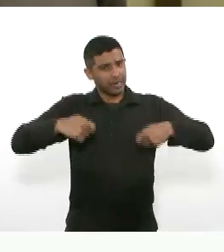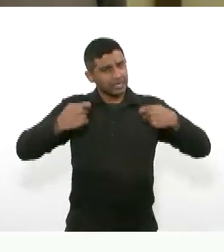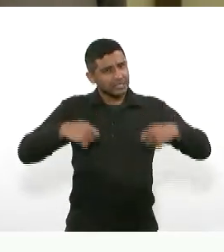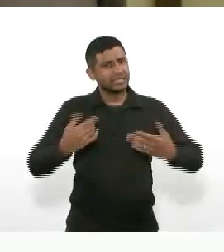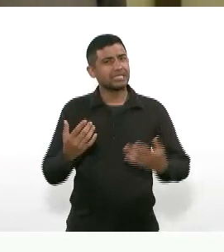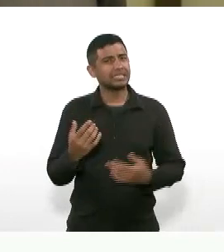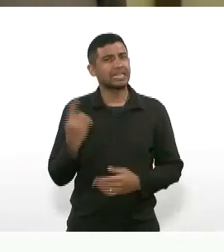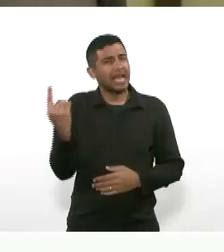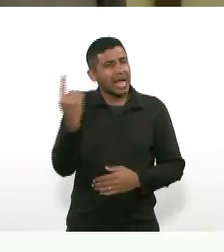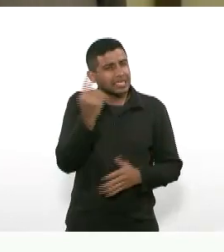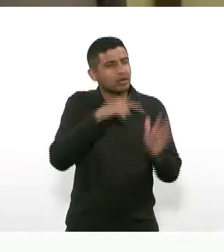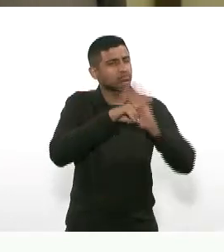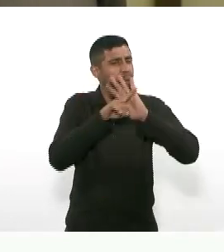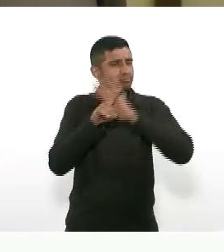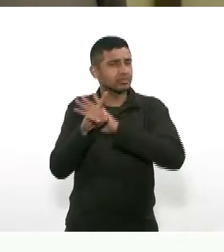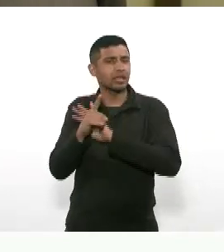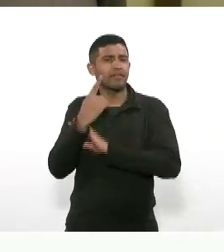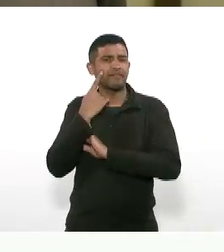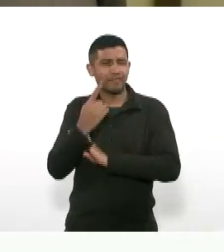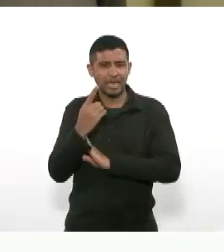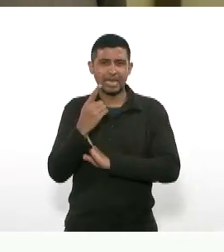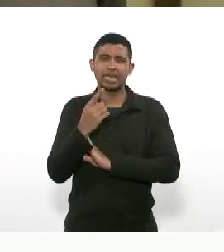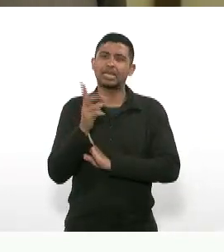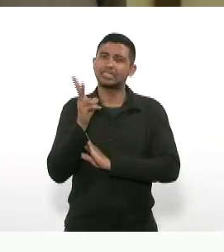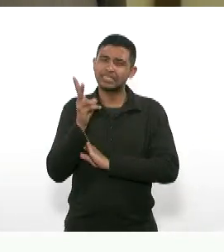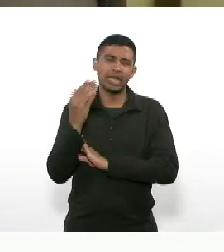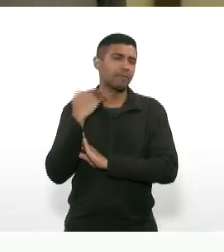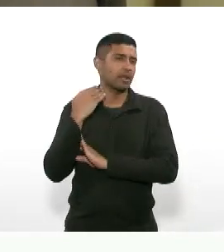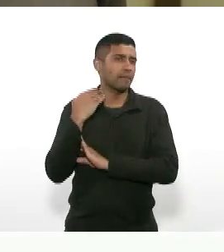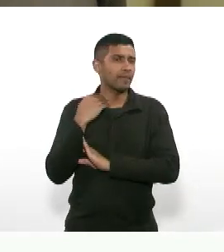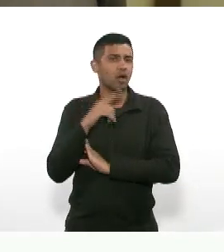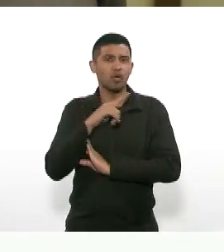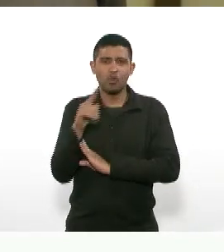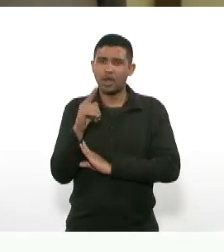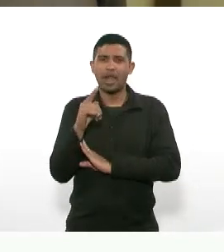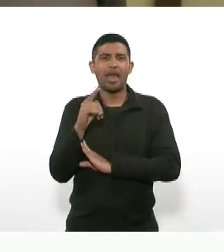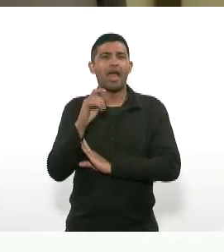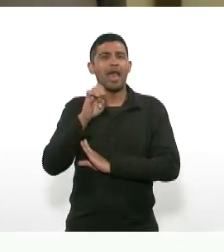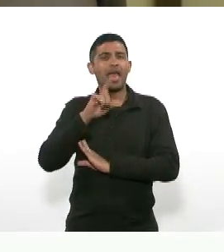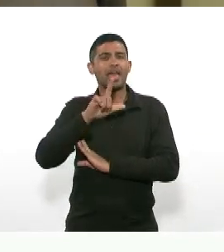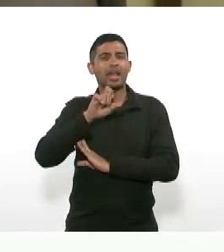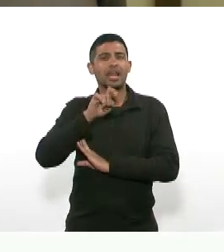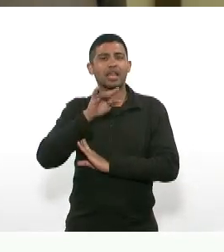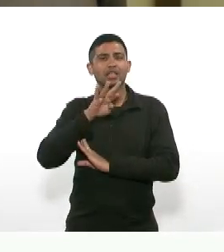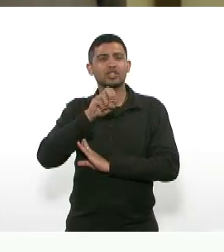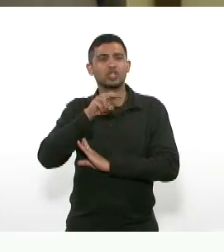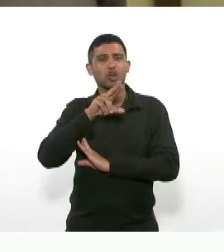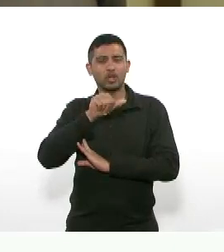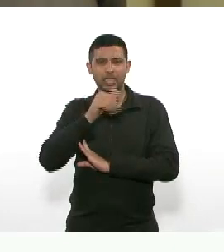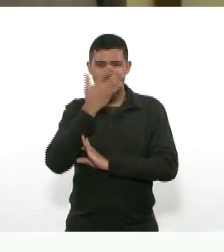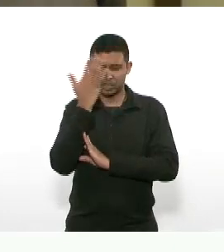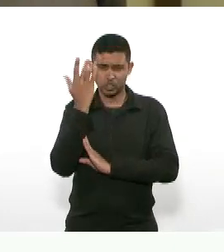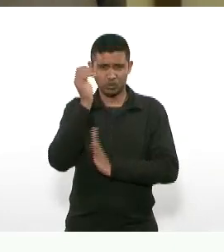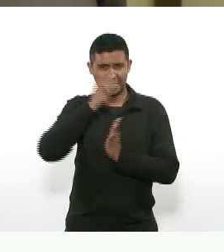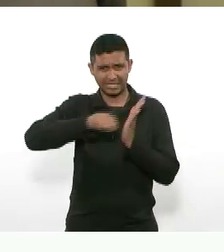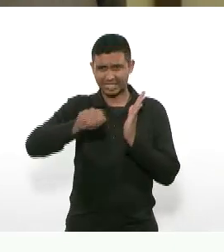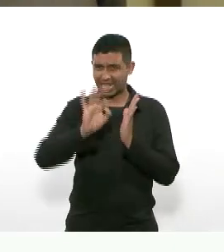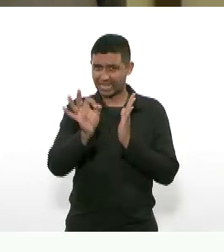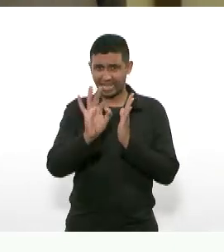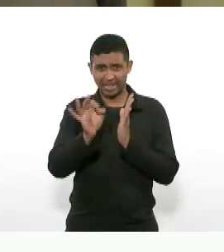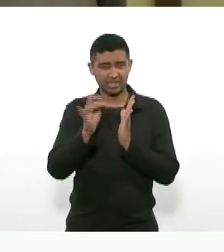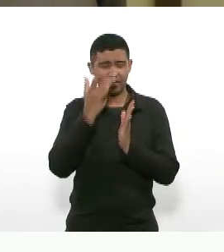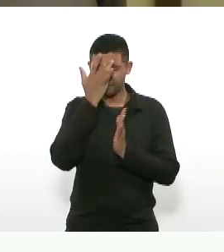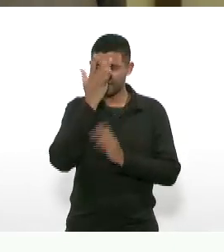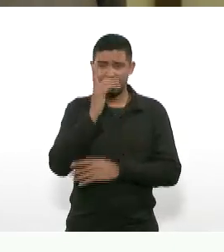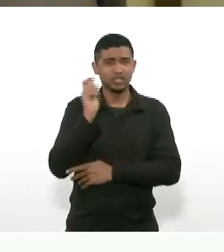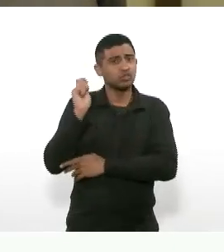fundo. Toda transação é uma transação eletrônica, ninguém assina nada. Então, isso facilita para que o Tribunal